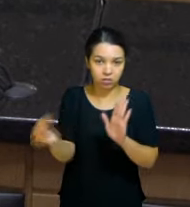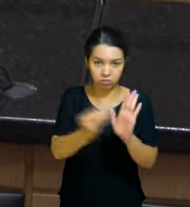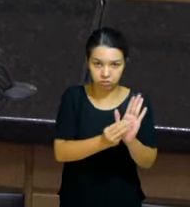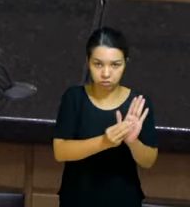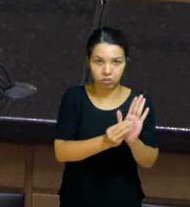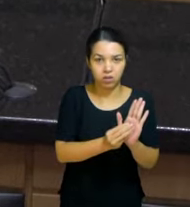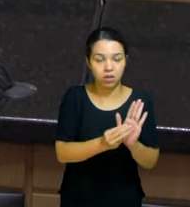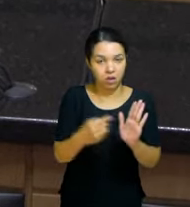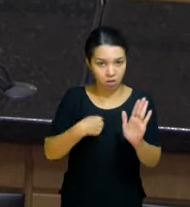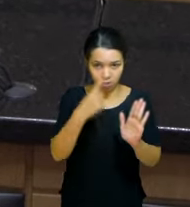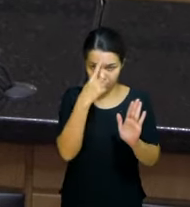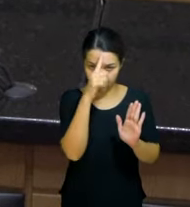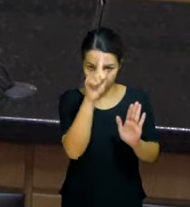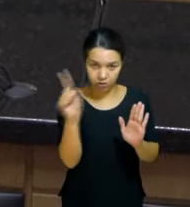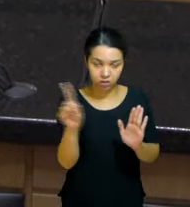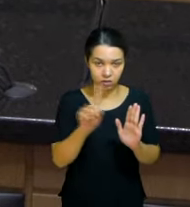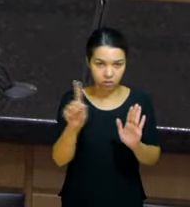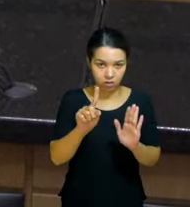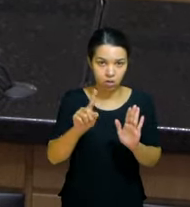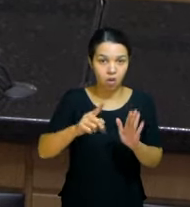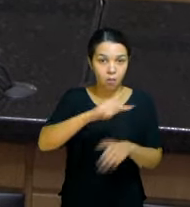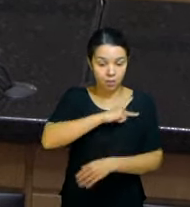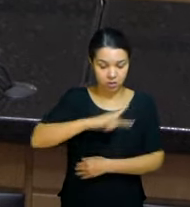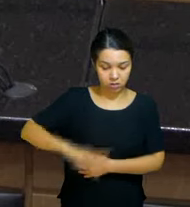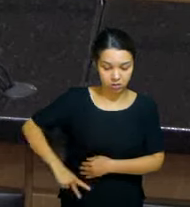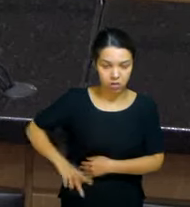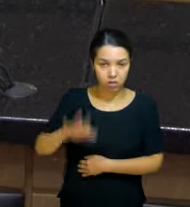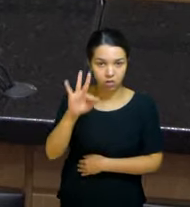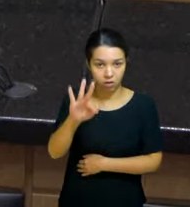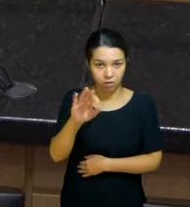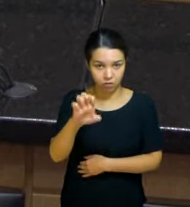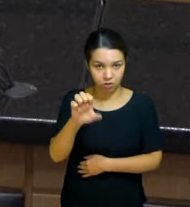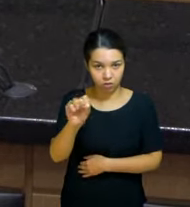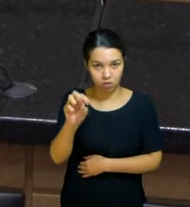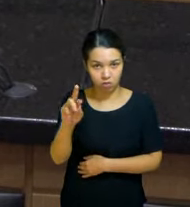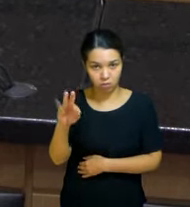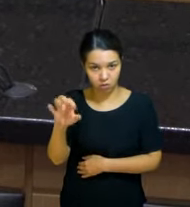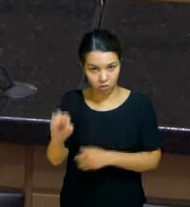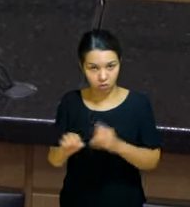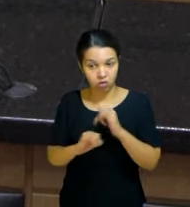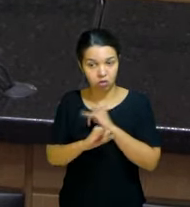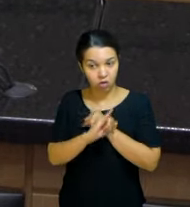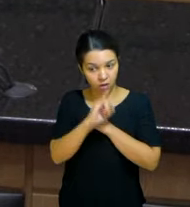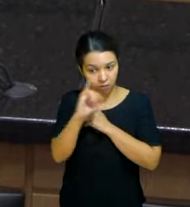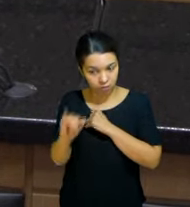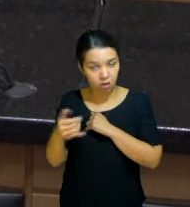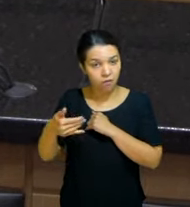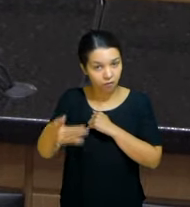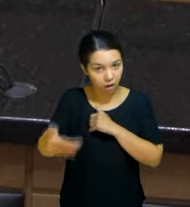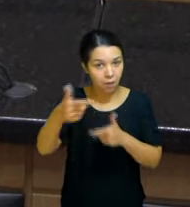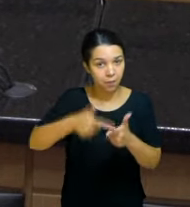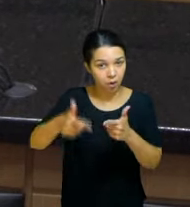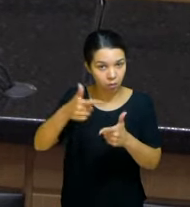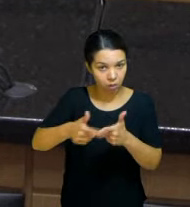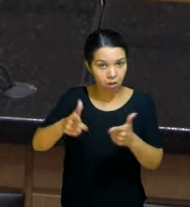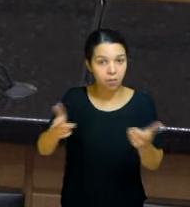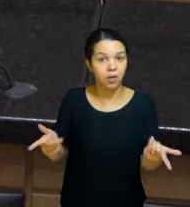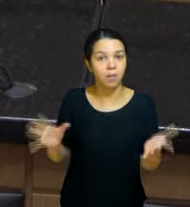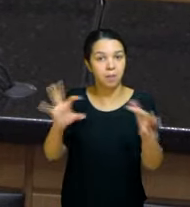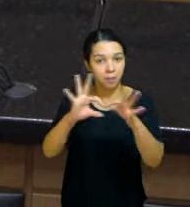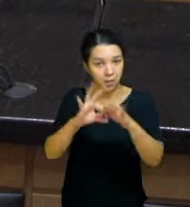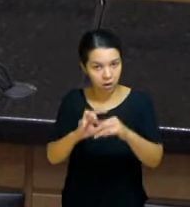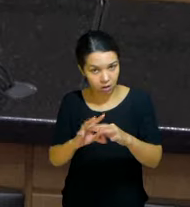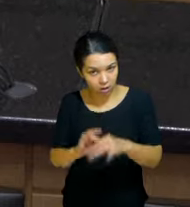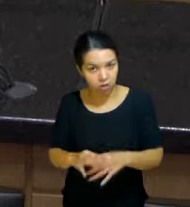isso. O presidente da FESPORTE, ele foi informado que teríamos problemas no Parajask. Teria problema